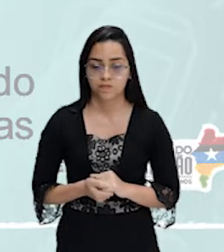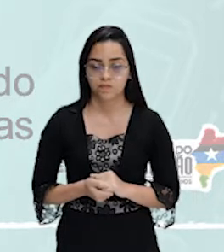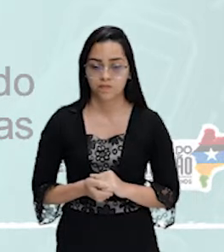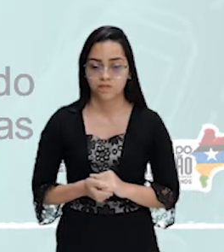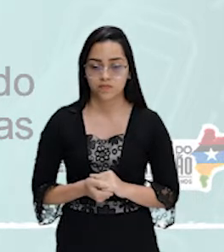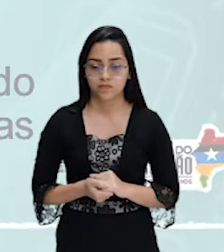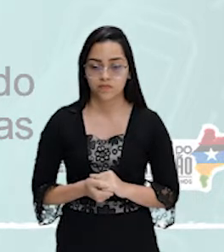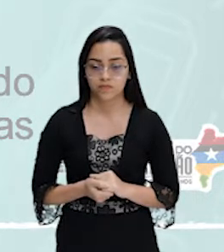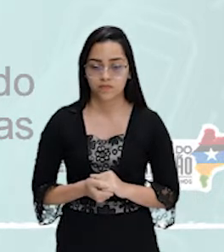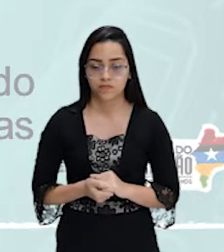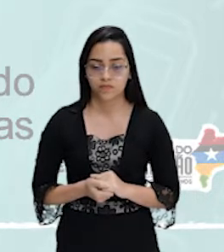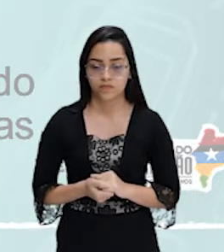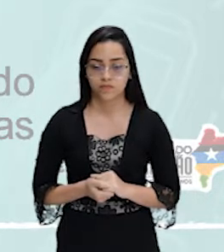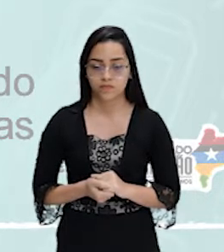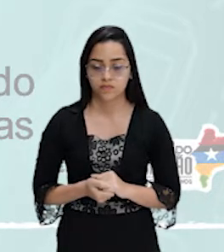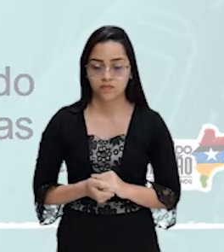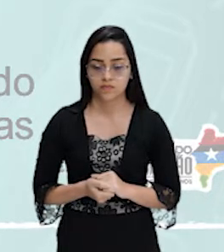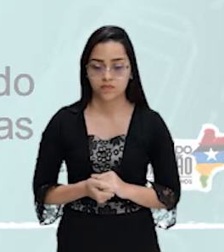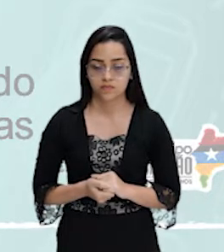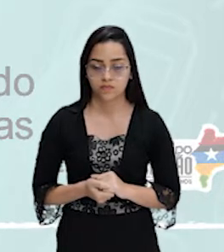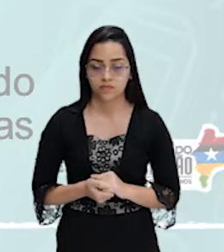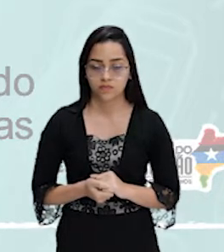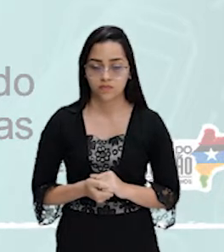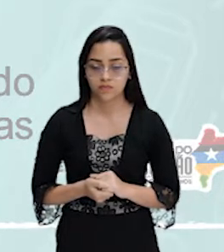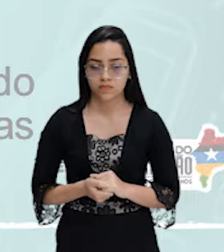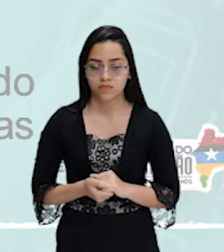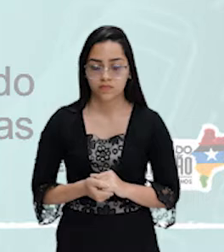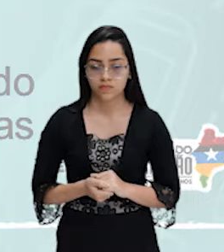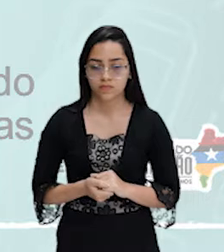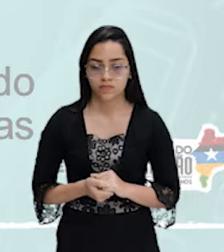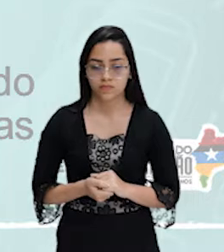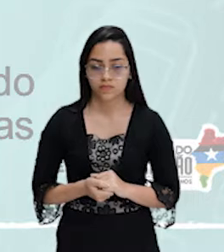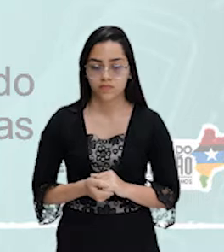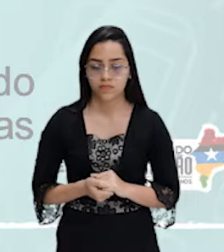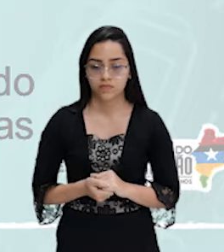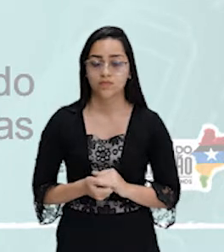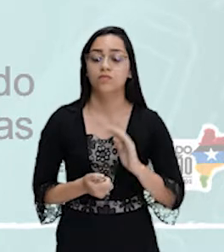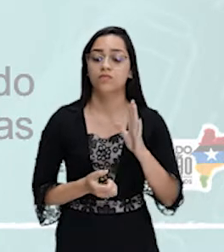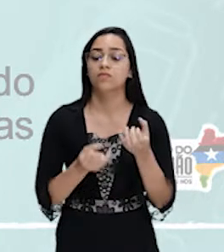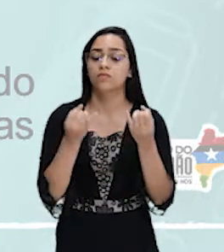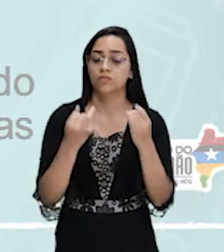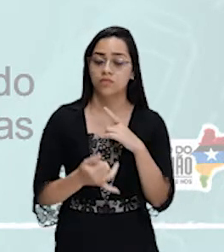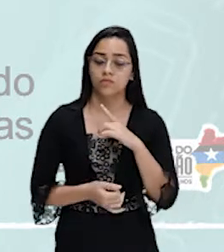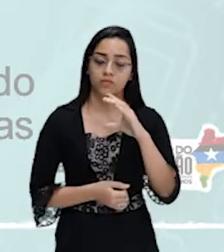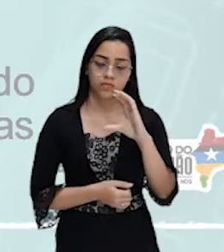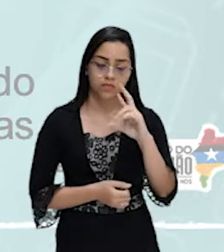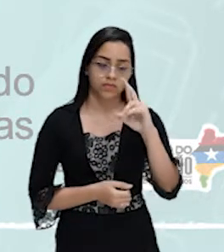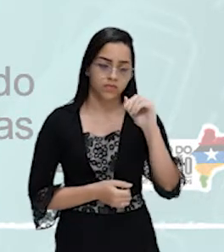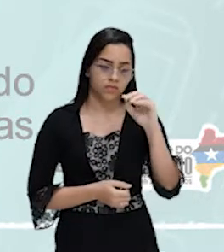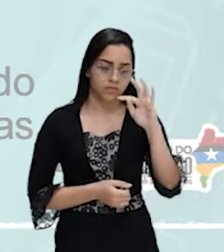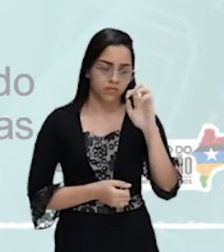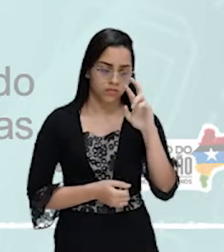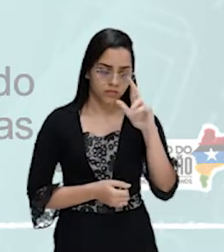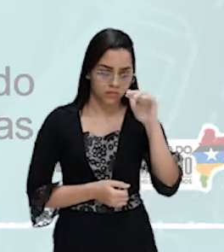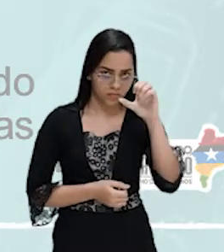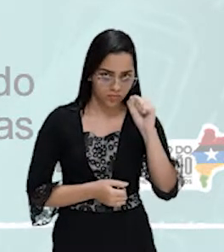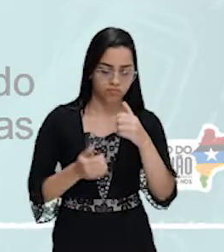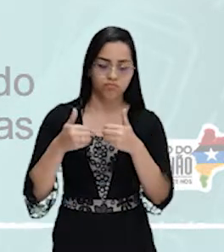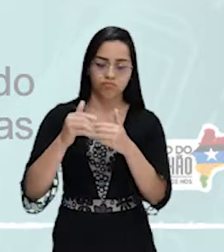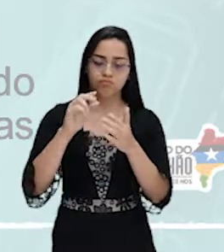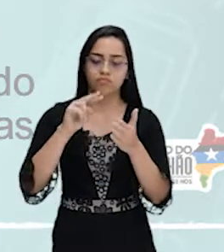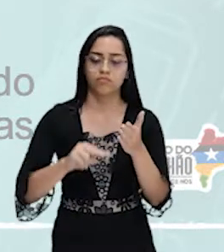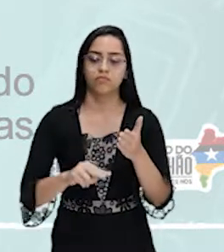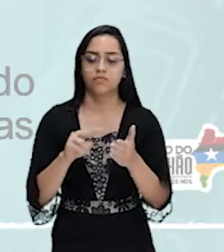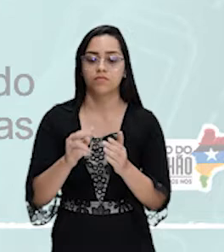vê áreas escuras e claras. Certo? Nós já falamos a questão das crateras. Né? As áreas escuras são